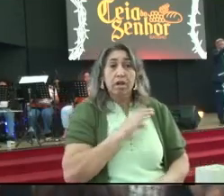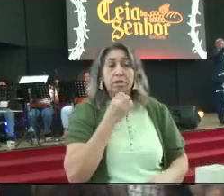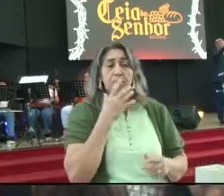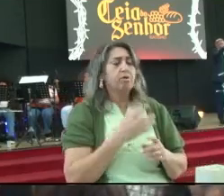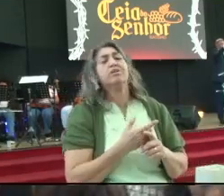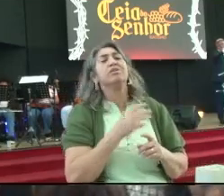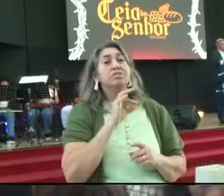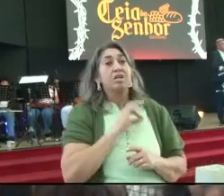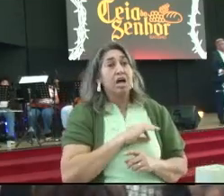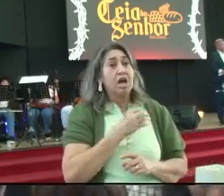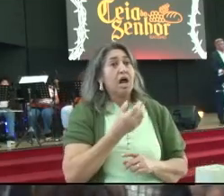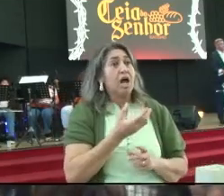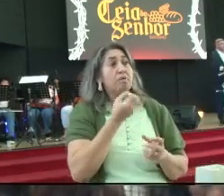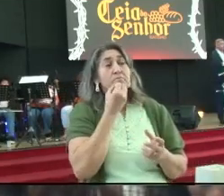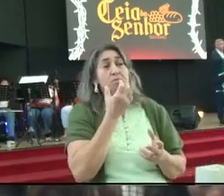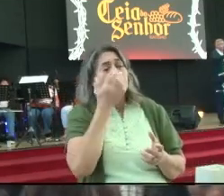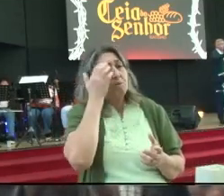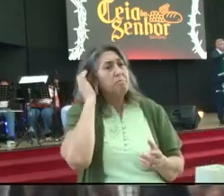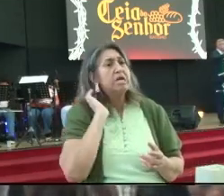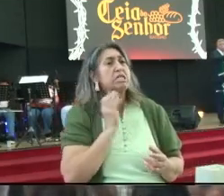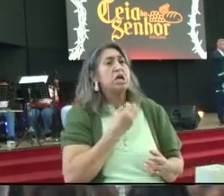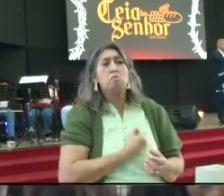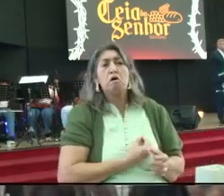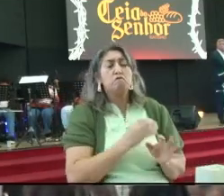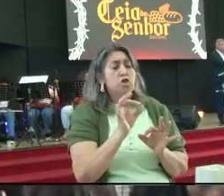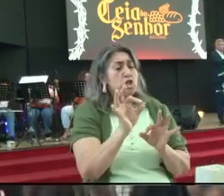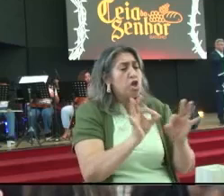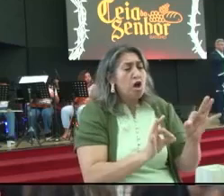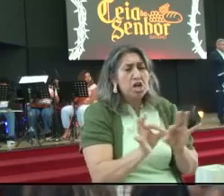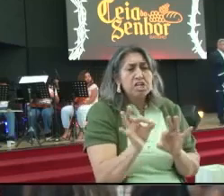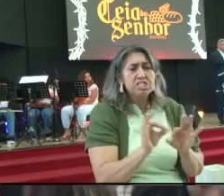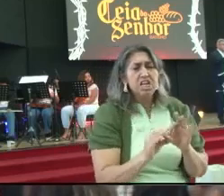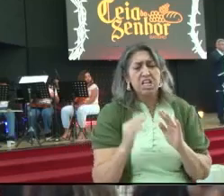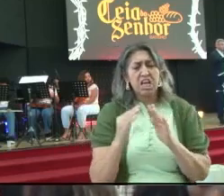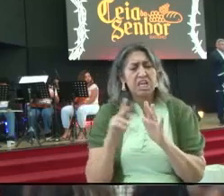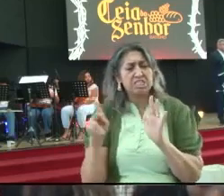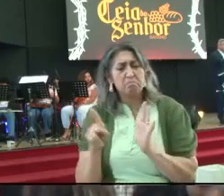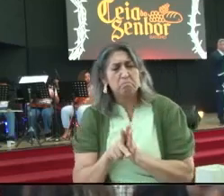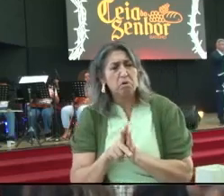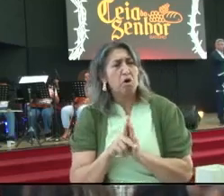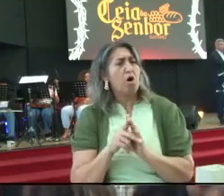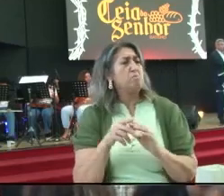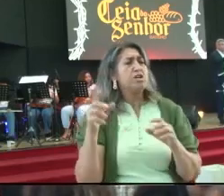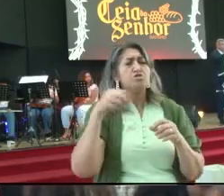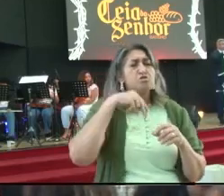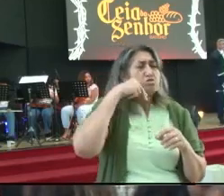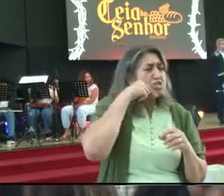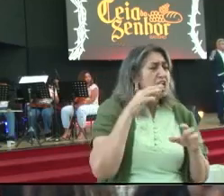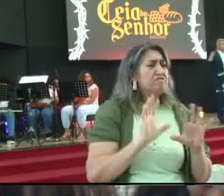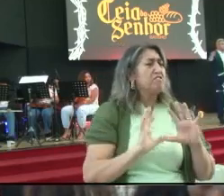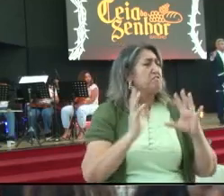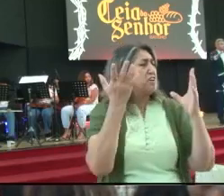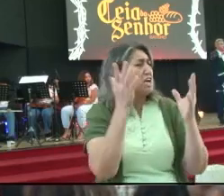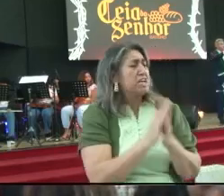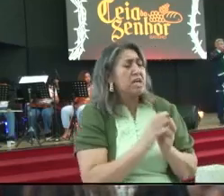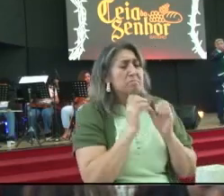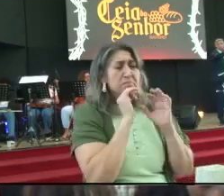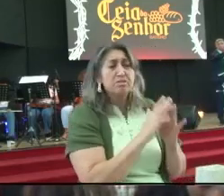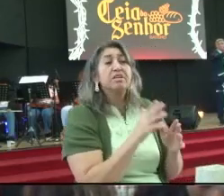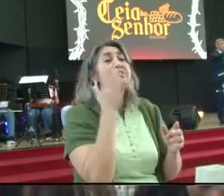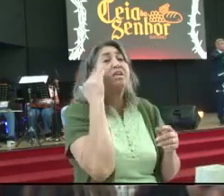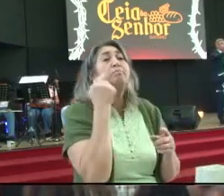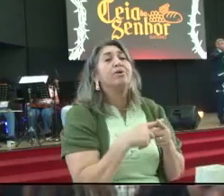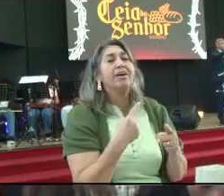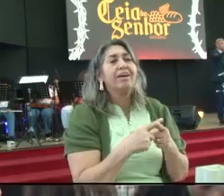ganha muito menos que muita gente aí. Mas tem uma vidinha organizadinha, casa própria, ajuda os netos, faz tudo, abençoado. Sabe por